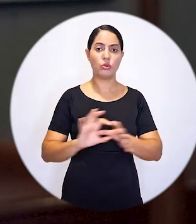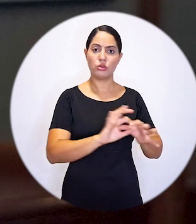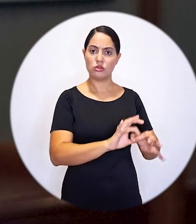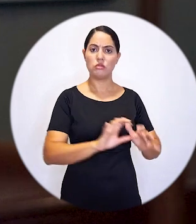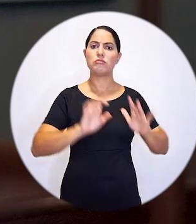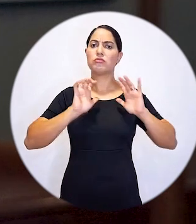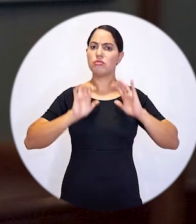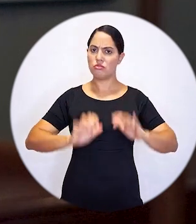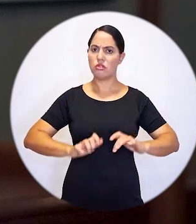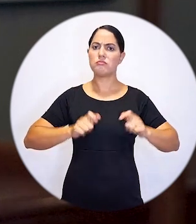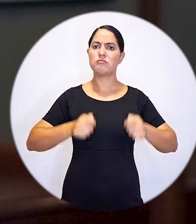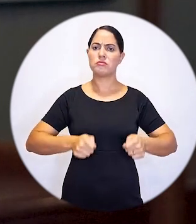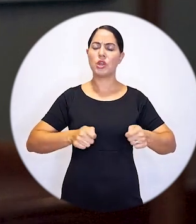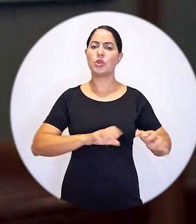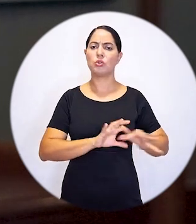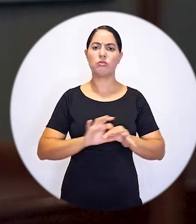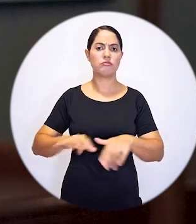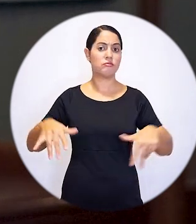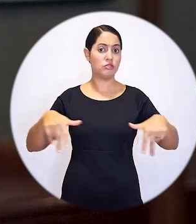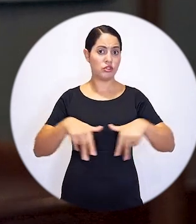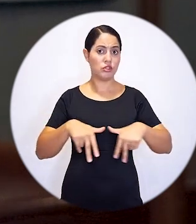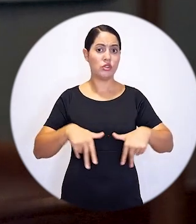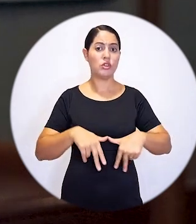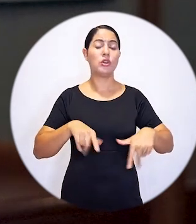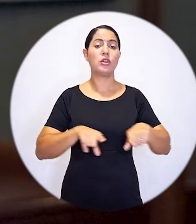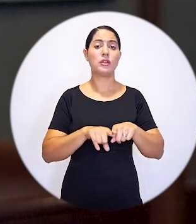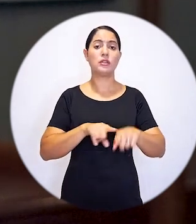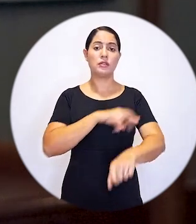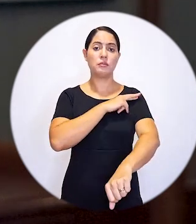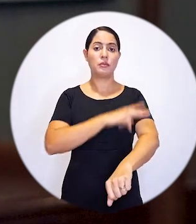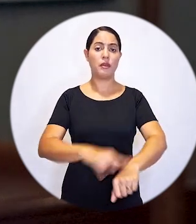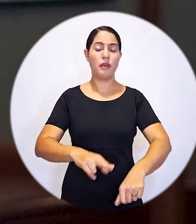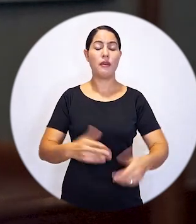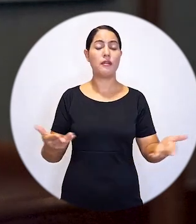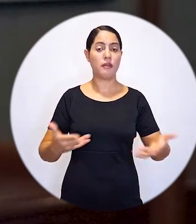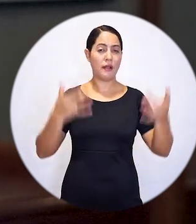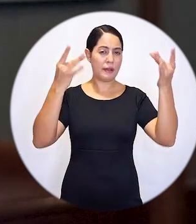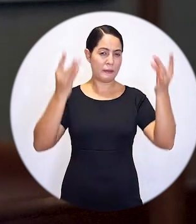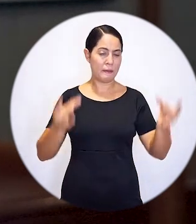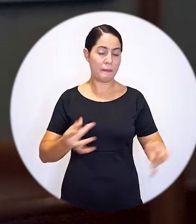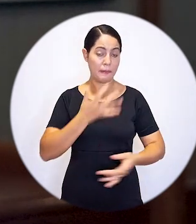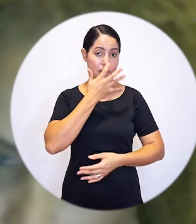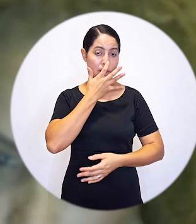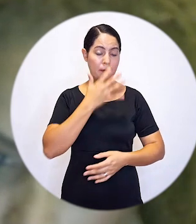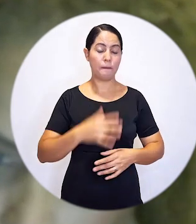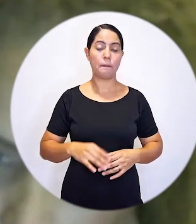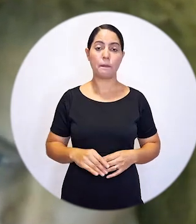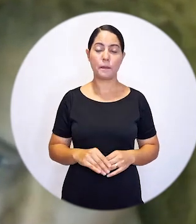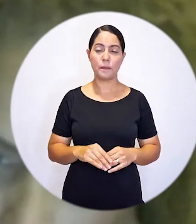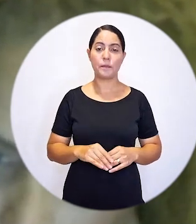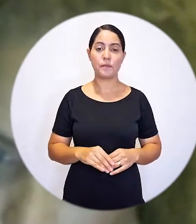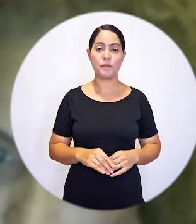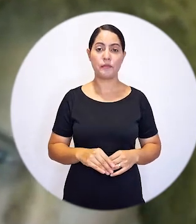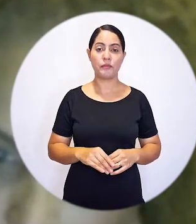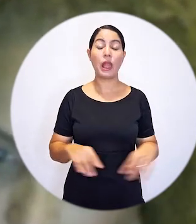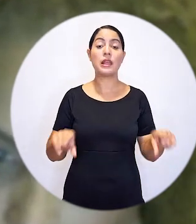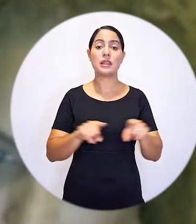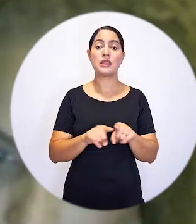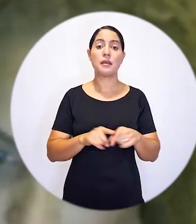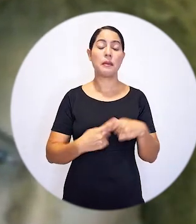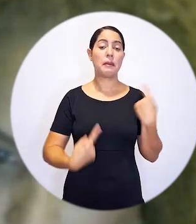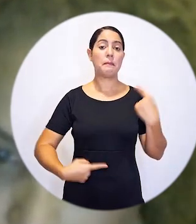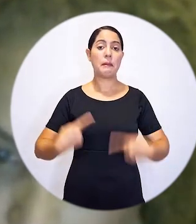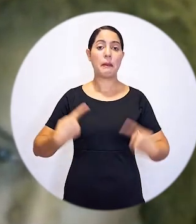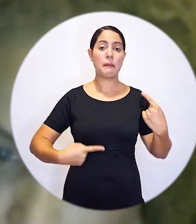com perspectiva de gênero e raça no sistema OAB. Detalhes que você acompanha agora. Nesse sentido, as conselheiras